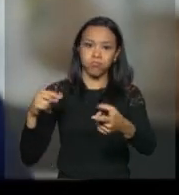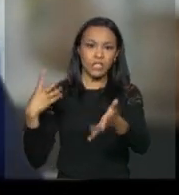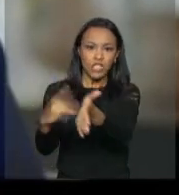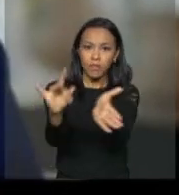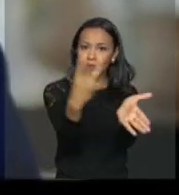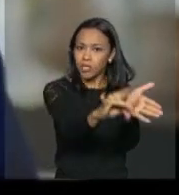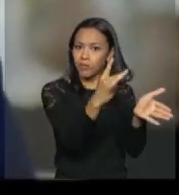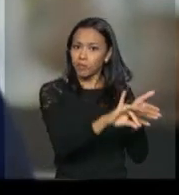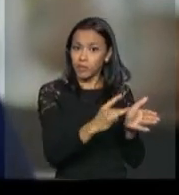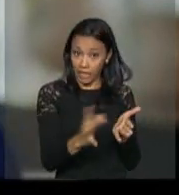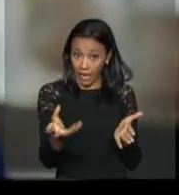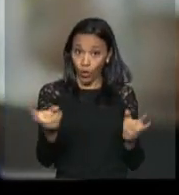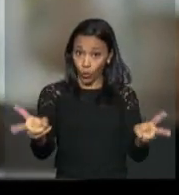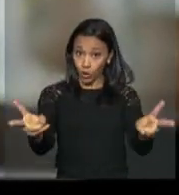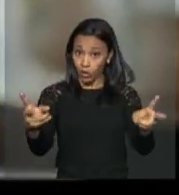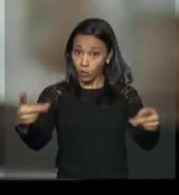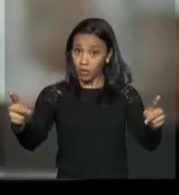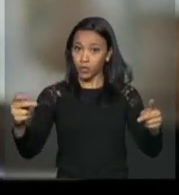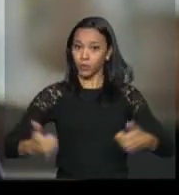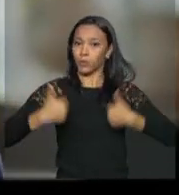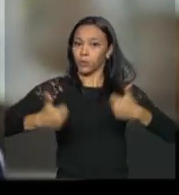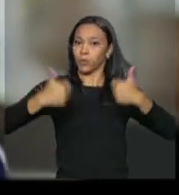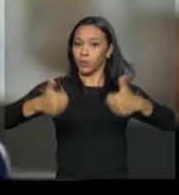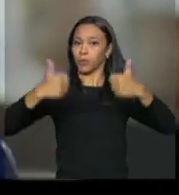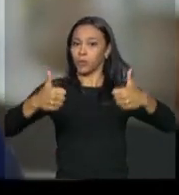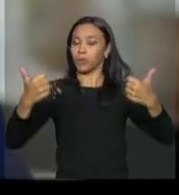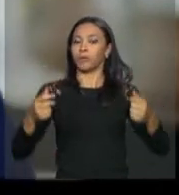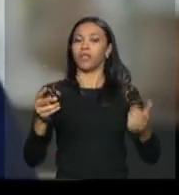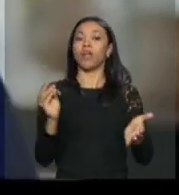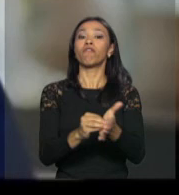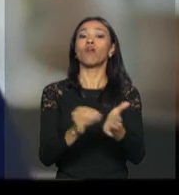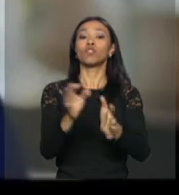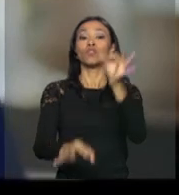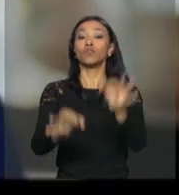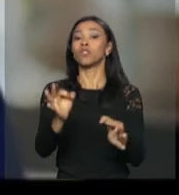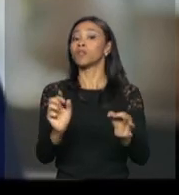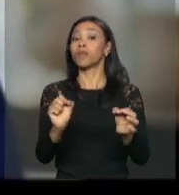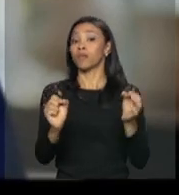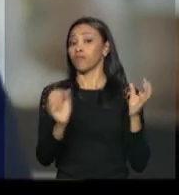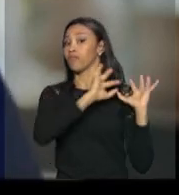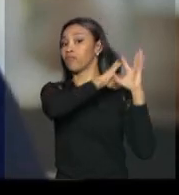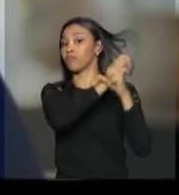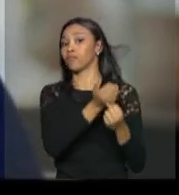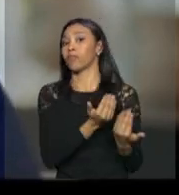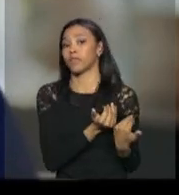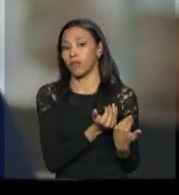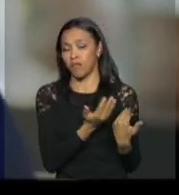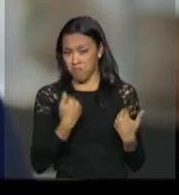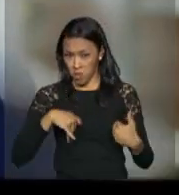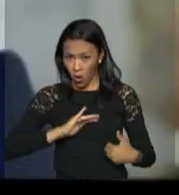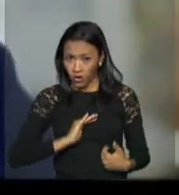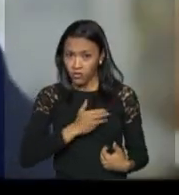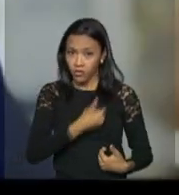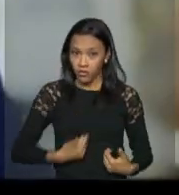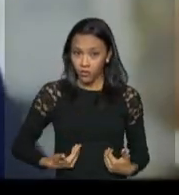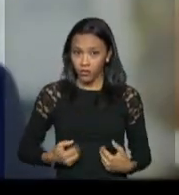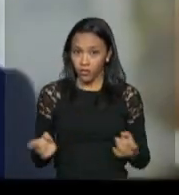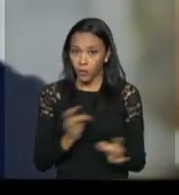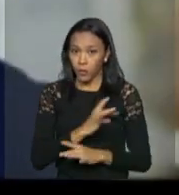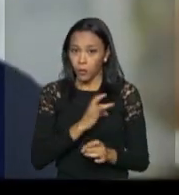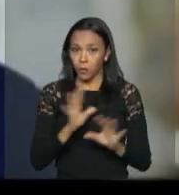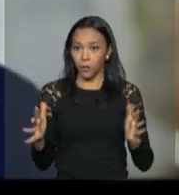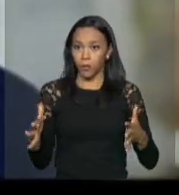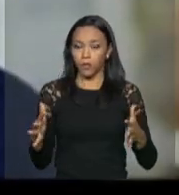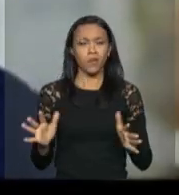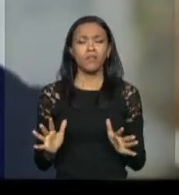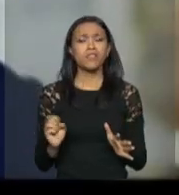seus privilégios e as injustiças do passado. Mas nós não nos intimidamos. Se hoje